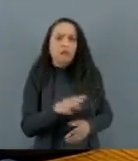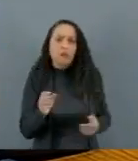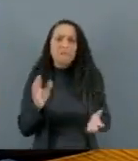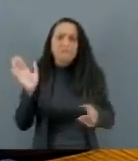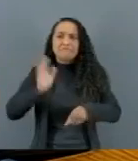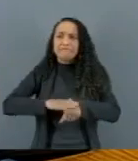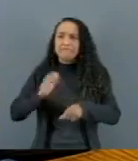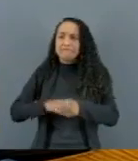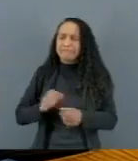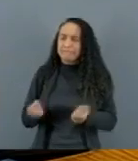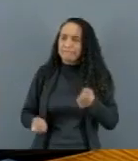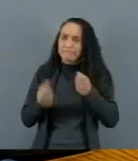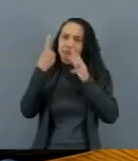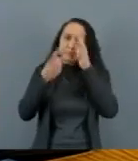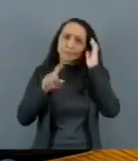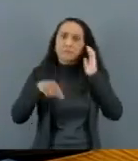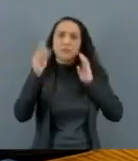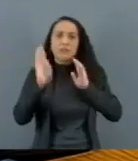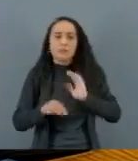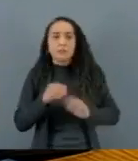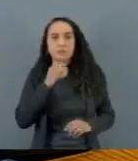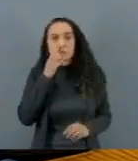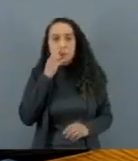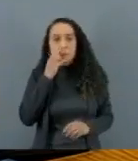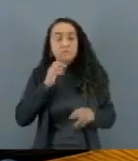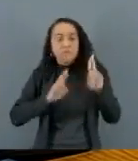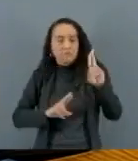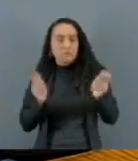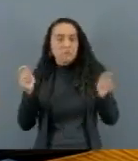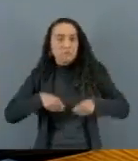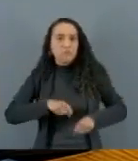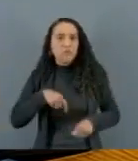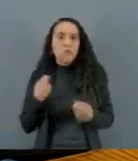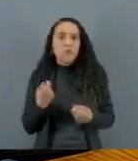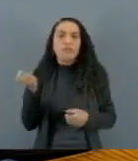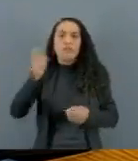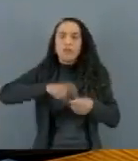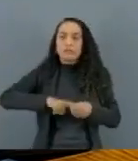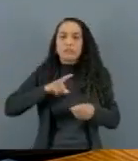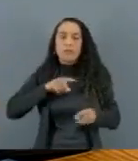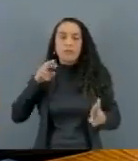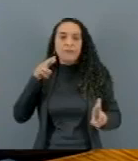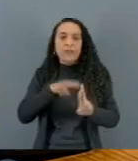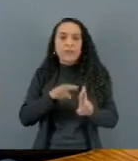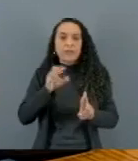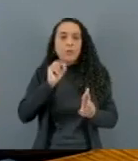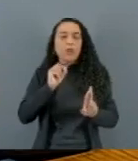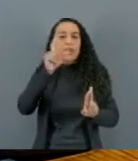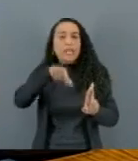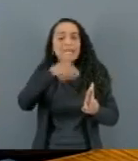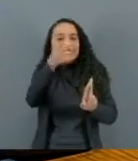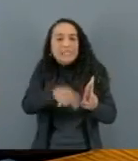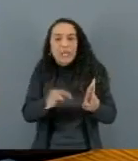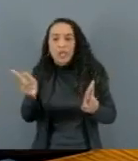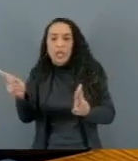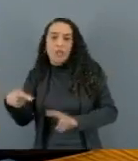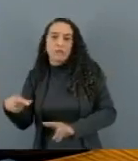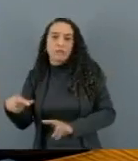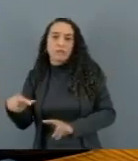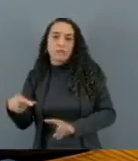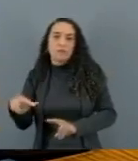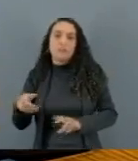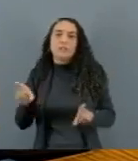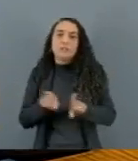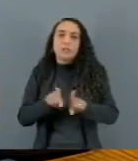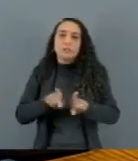clima esquisito no Brasil. Então, eu espero que a gente possa, de novo, voltar a ter referência entre o que é certo e o que é errado. E saudar